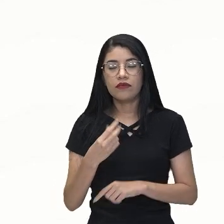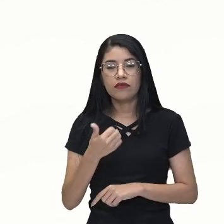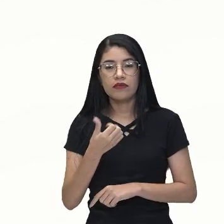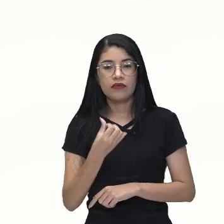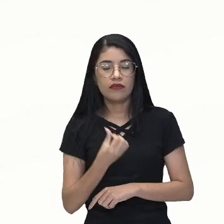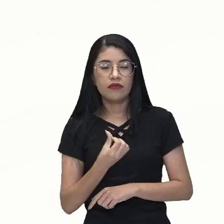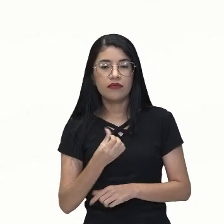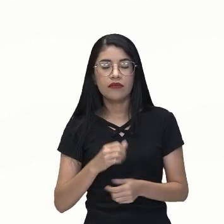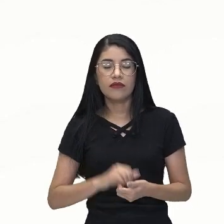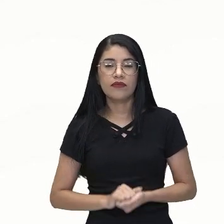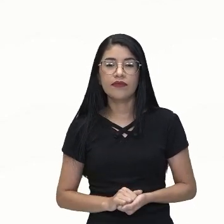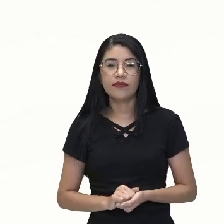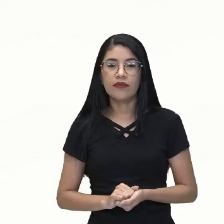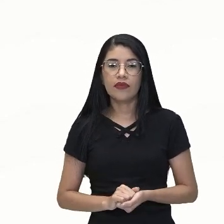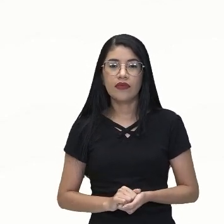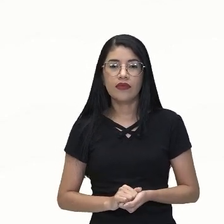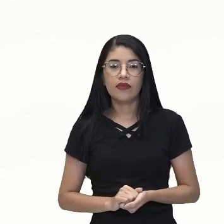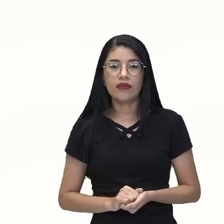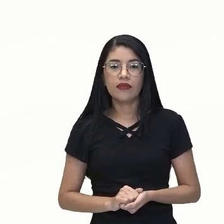sobe 1.